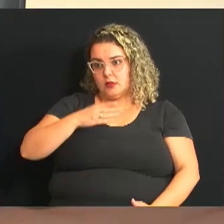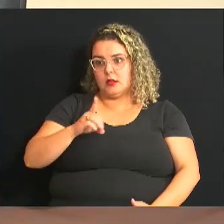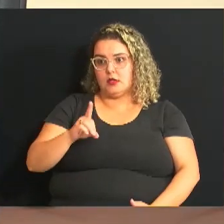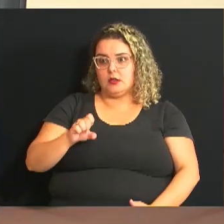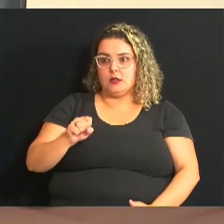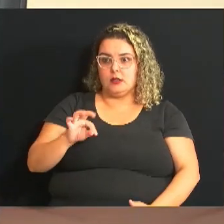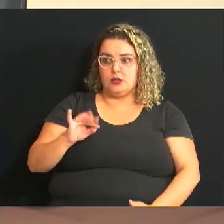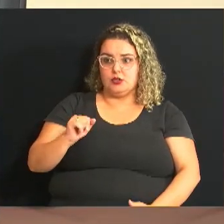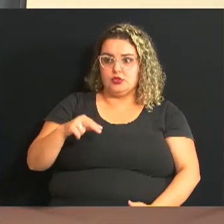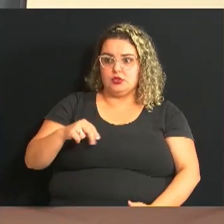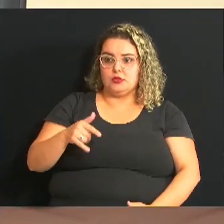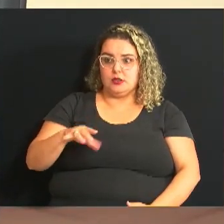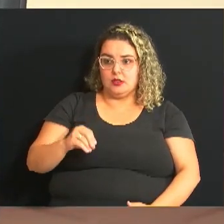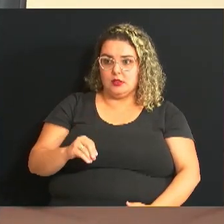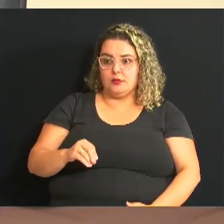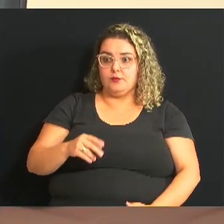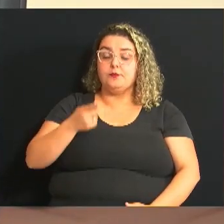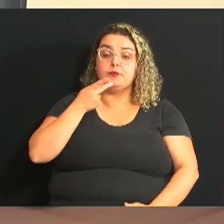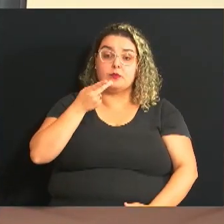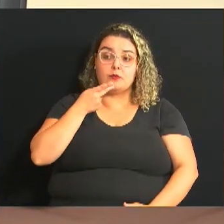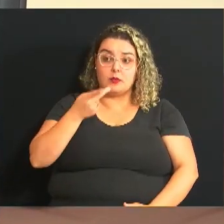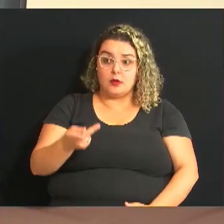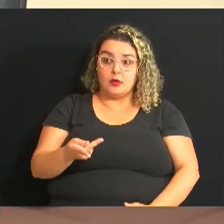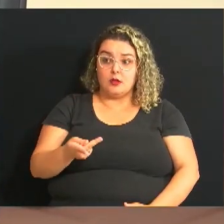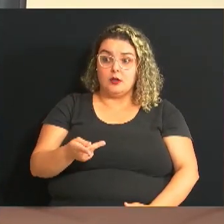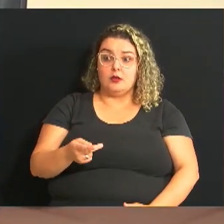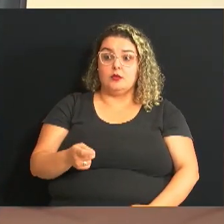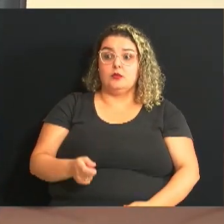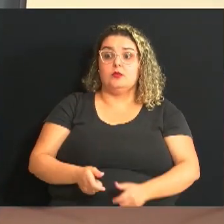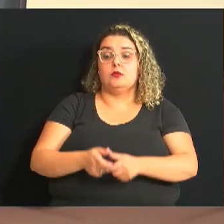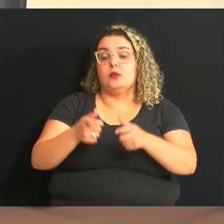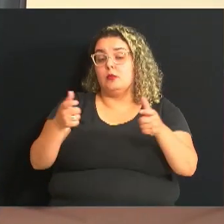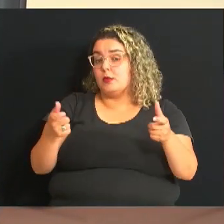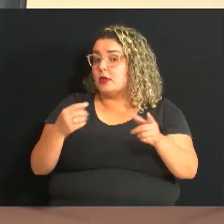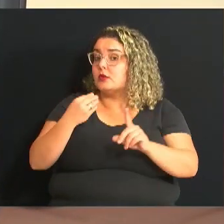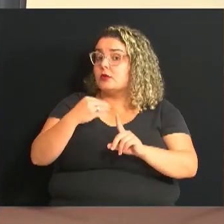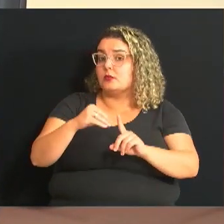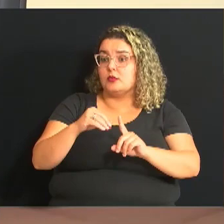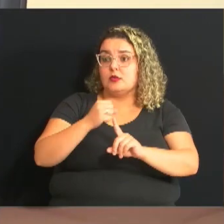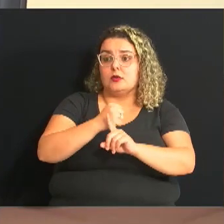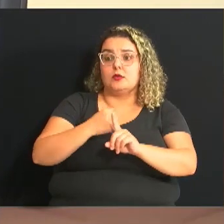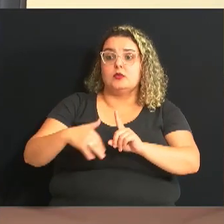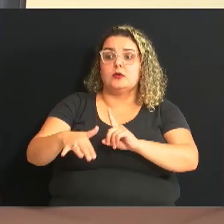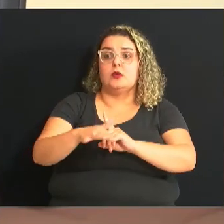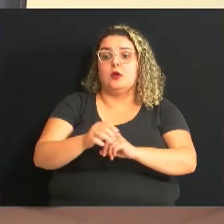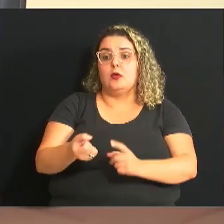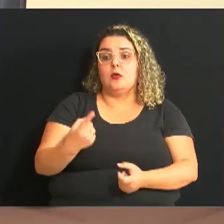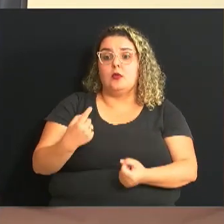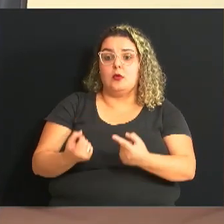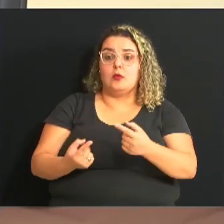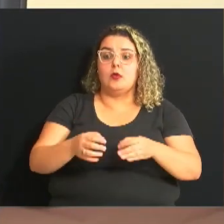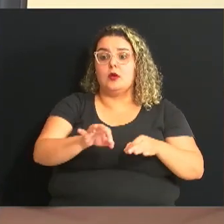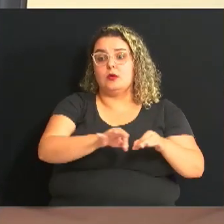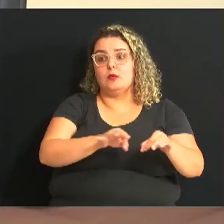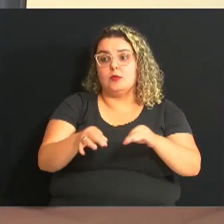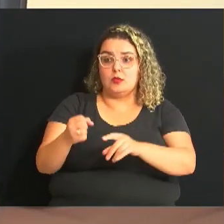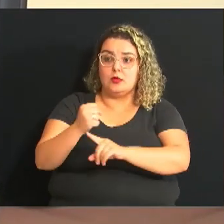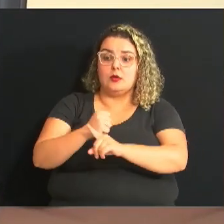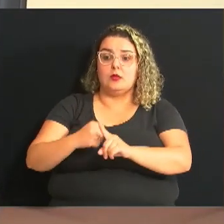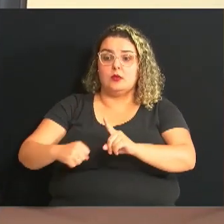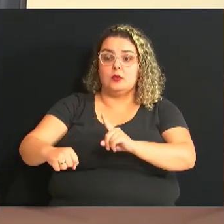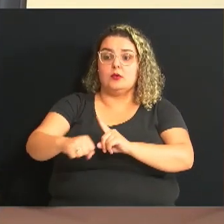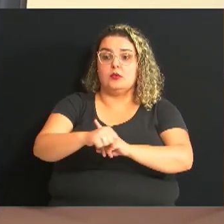falado, inclusive, muito da questão do aumento da vulnerabilidade social, com alguns programas sociais, inclusive implementados